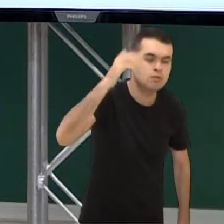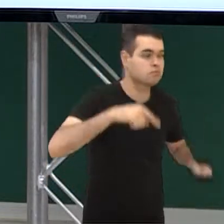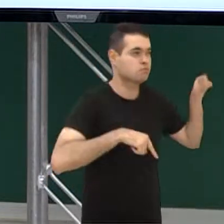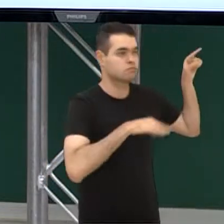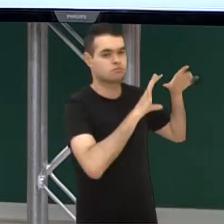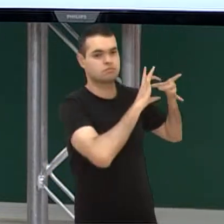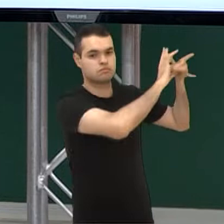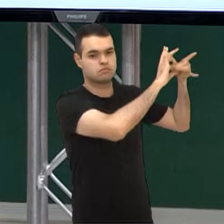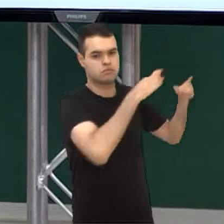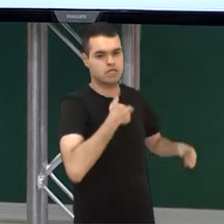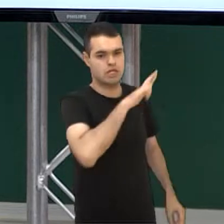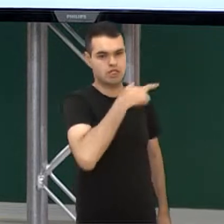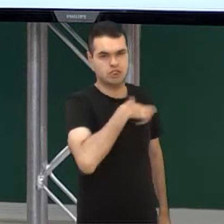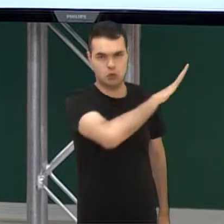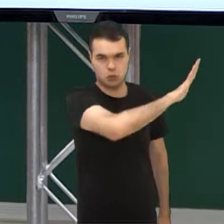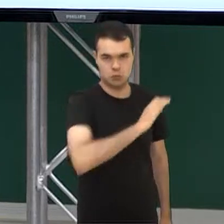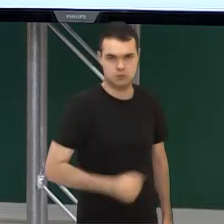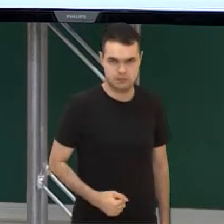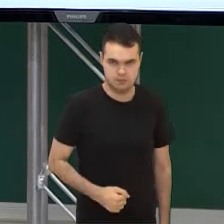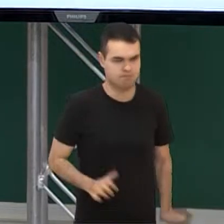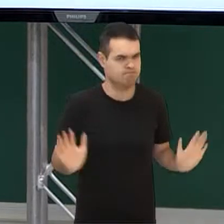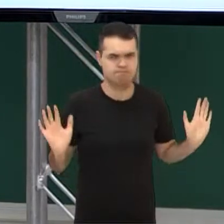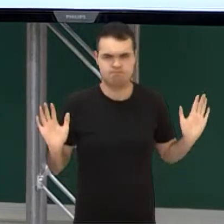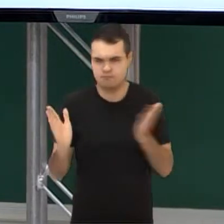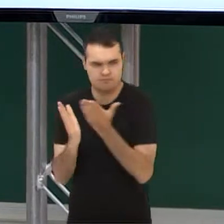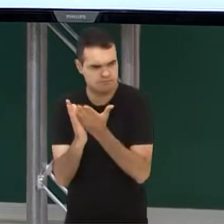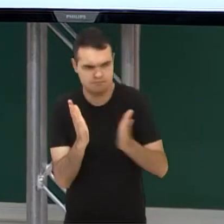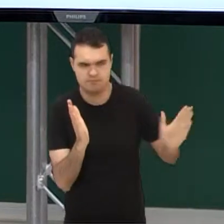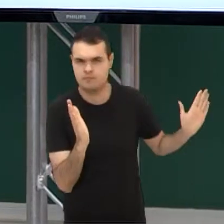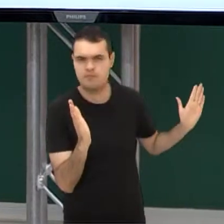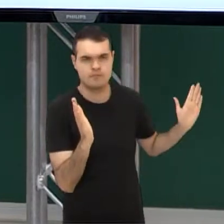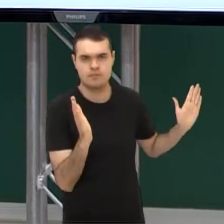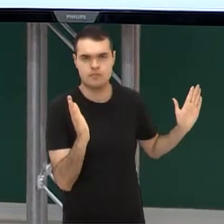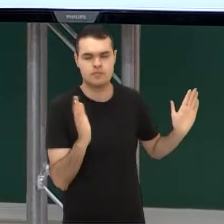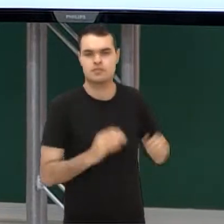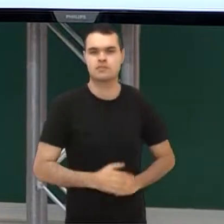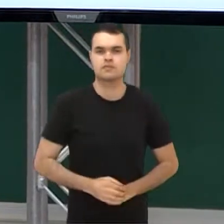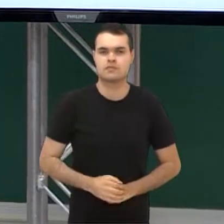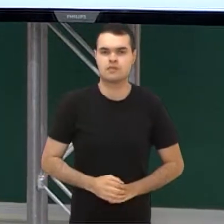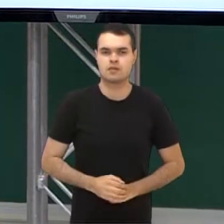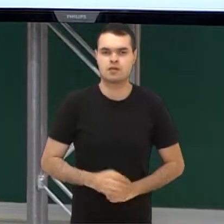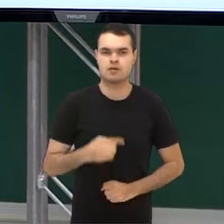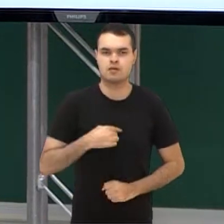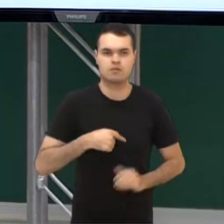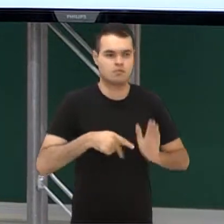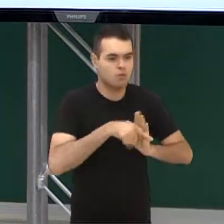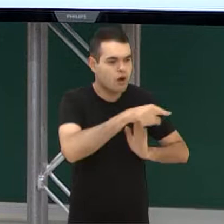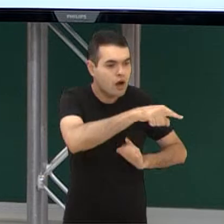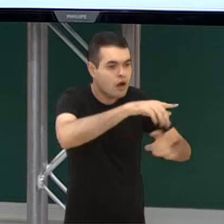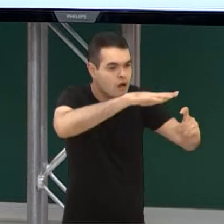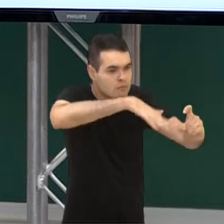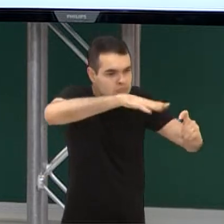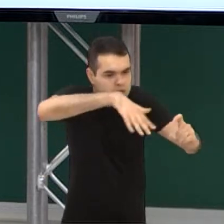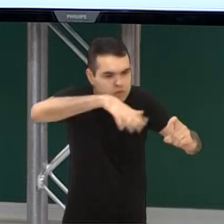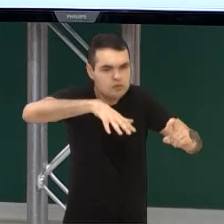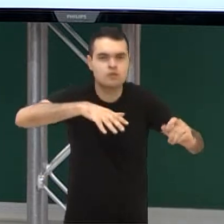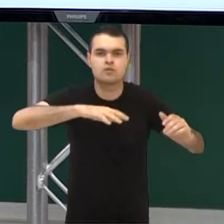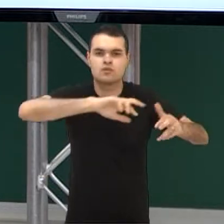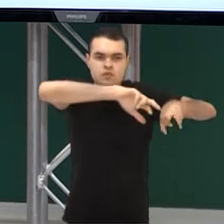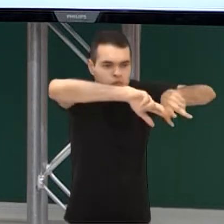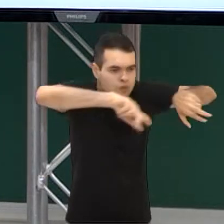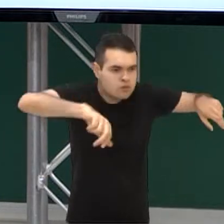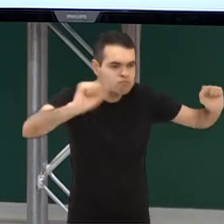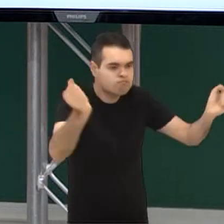mundo desse tipo de resposta, né? Então, por exemplo, ao invés de eu elocubrar como o mito, elocubra ou pensa de